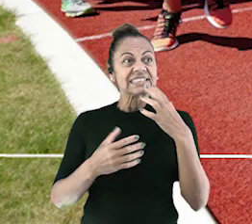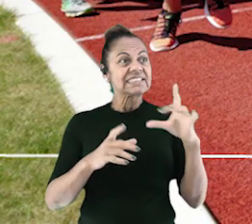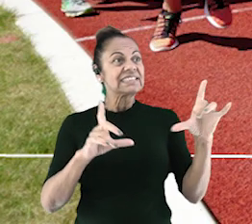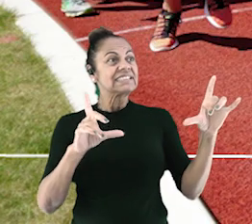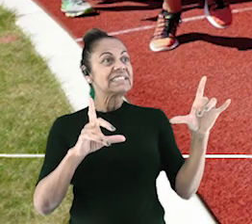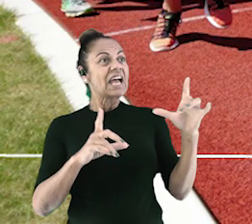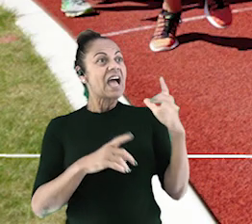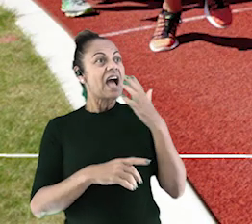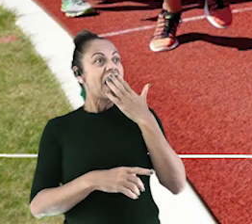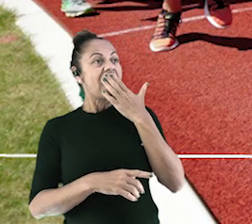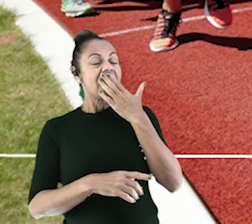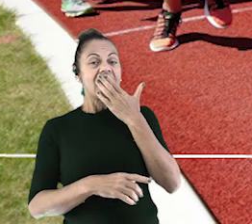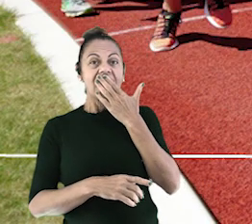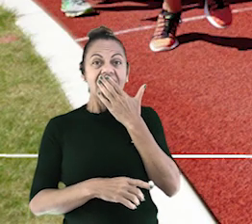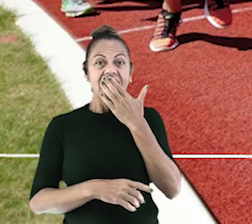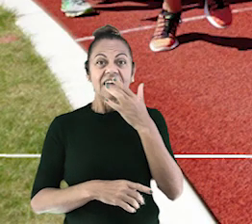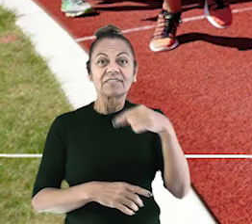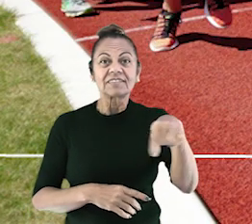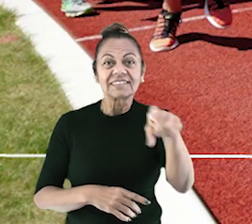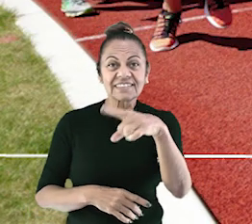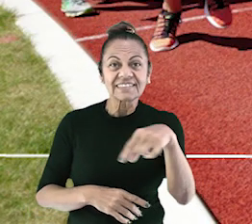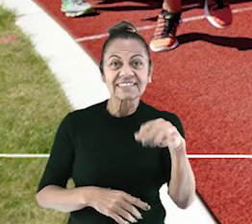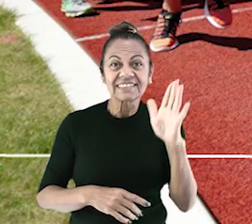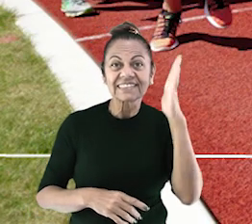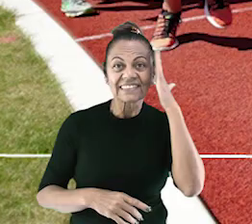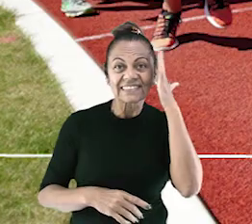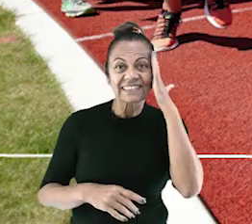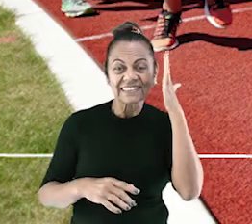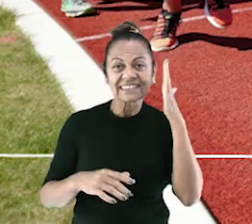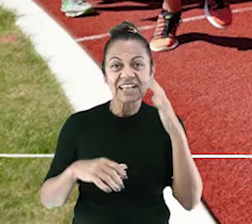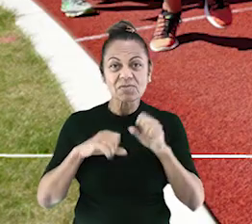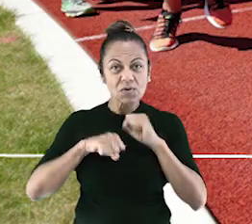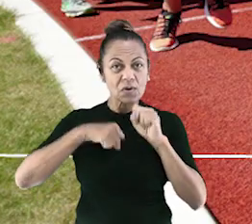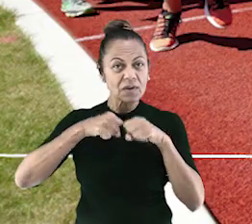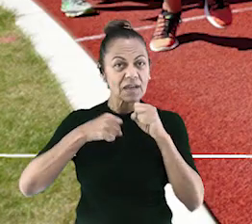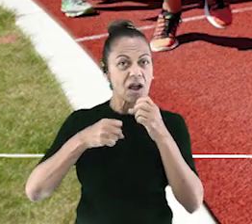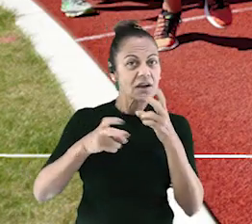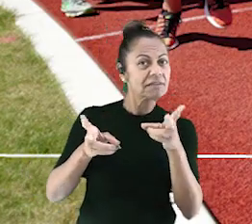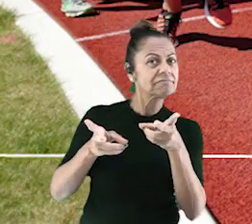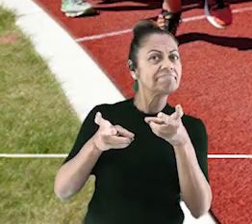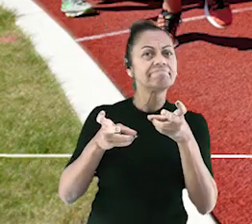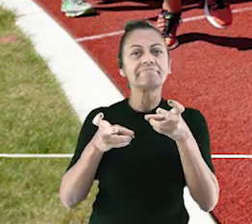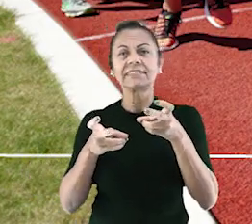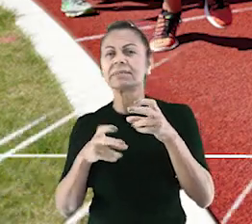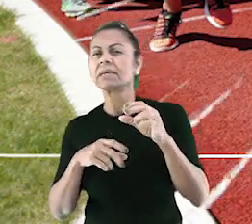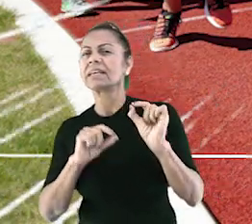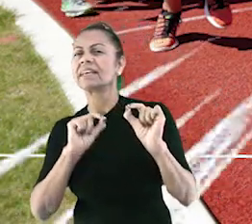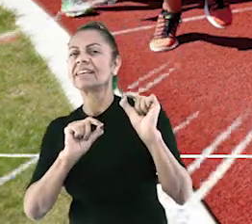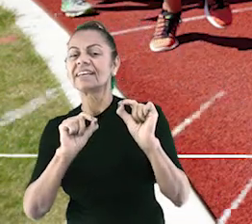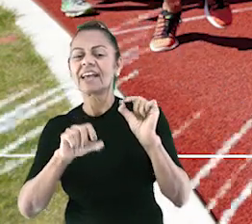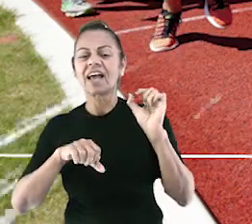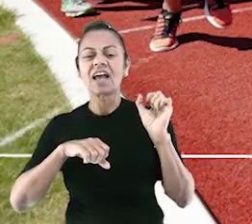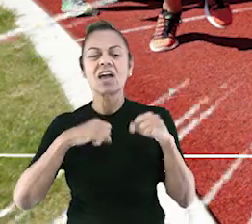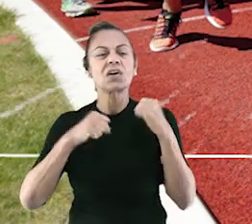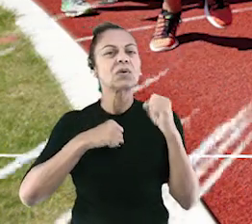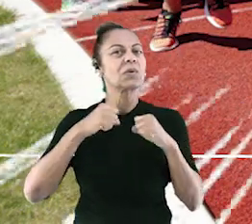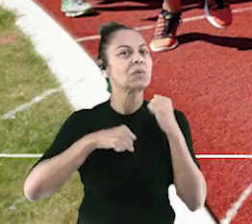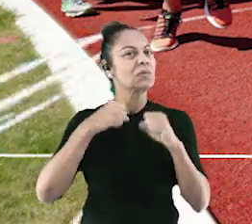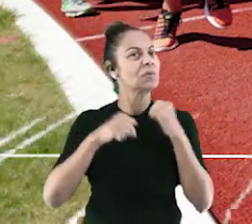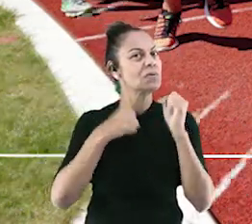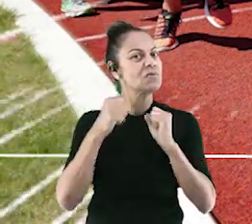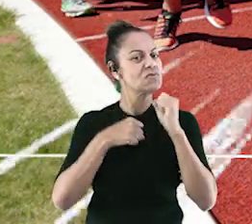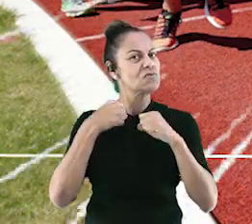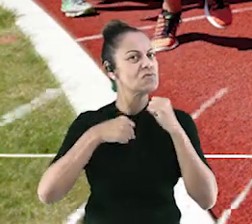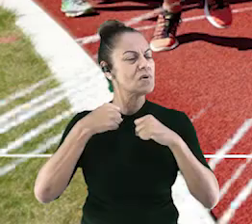Olha só! E aí? Você sabe correr mesmo? Deixa eu ver quem tá correndo aí. Correndo, todo mundo correndo. Quero